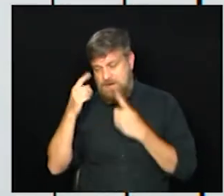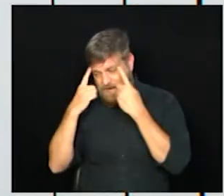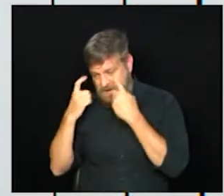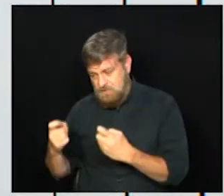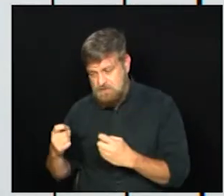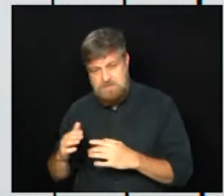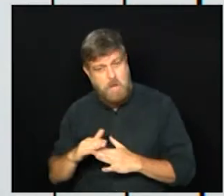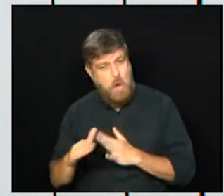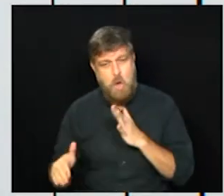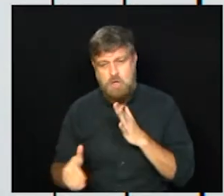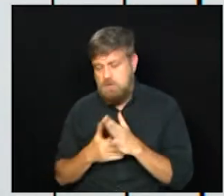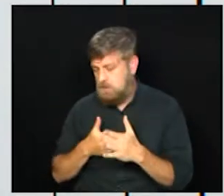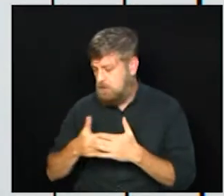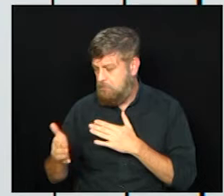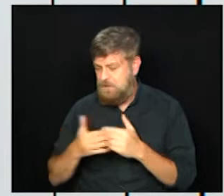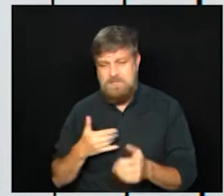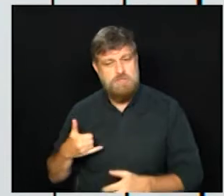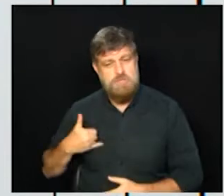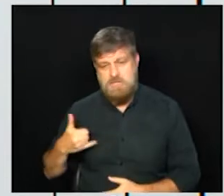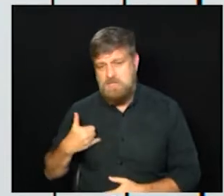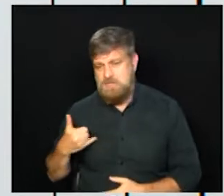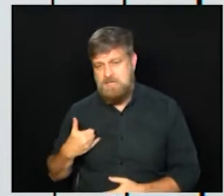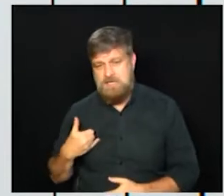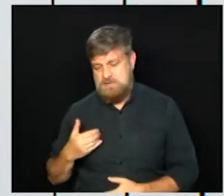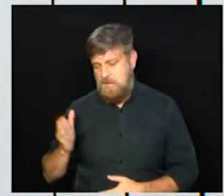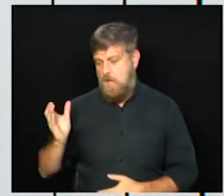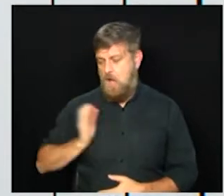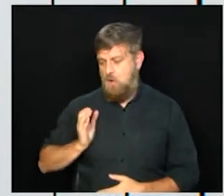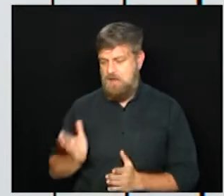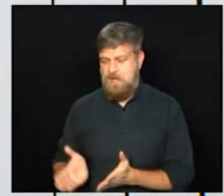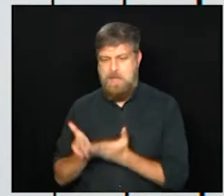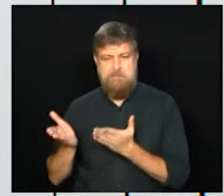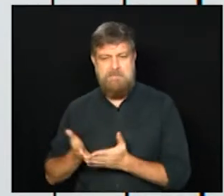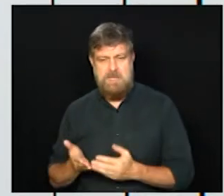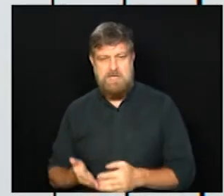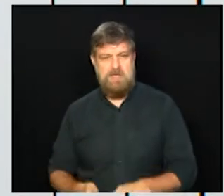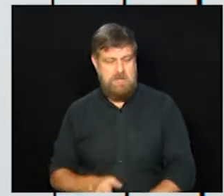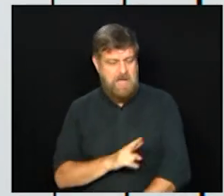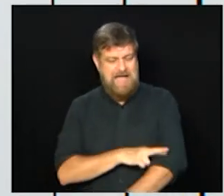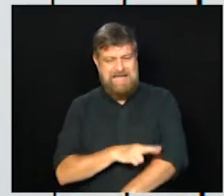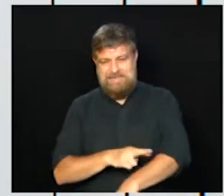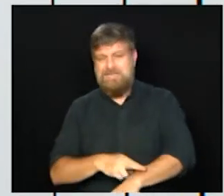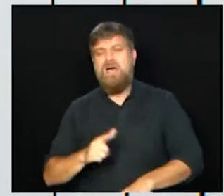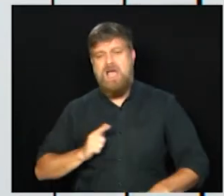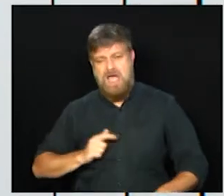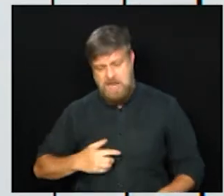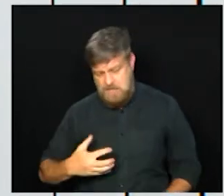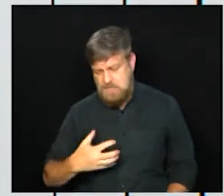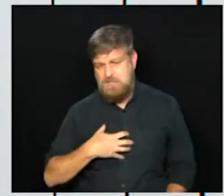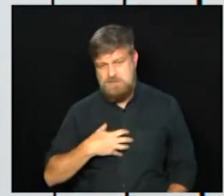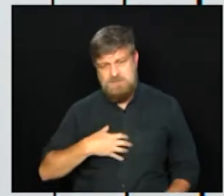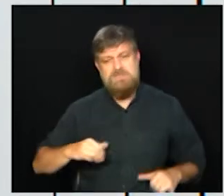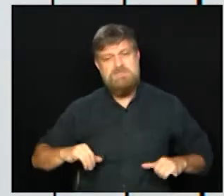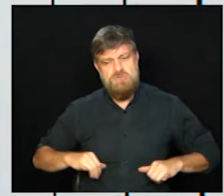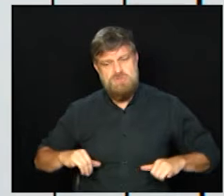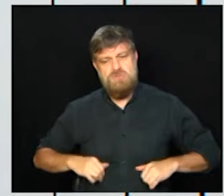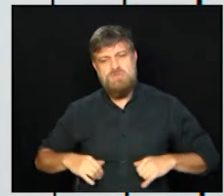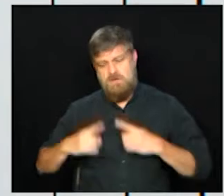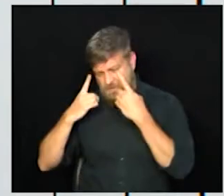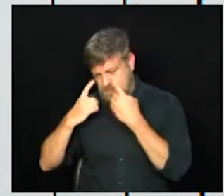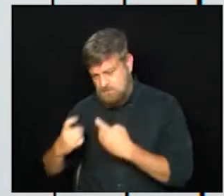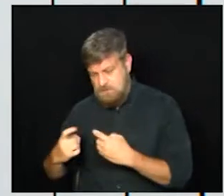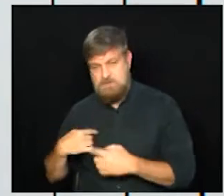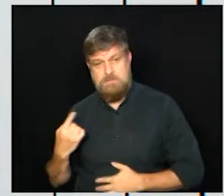independente da faixa etária, independente da classe social, independente da cor, elas sofrem violência doméstica. E aí você